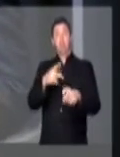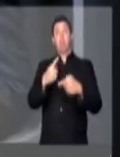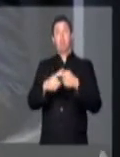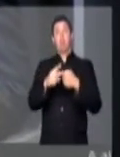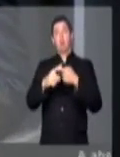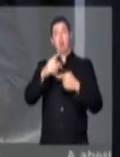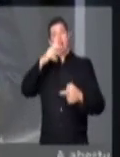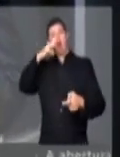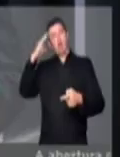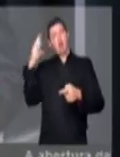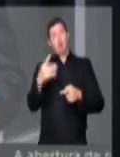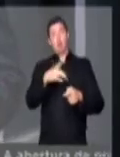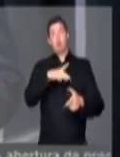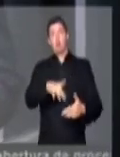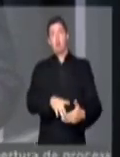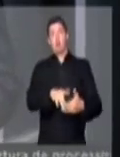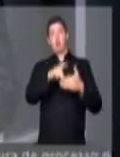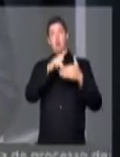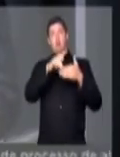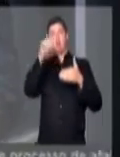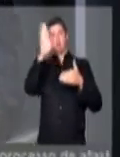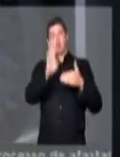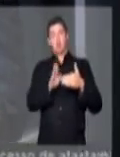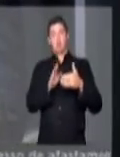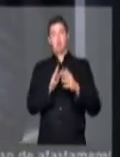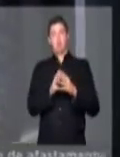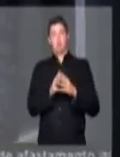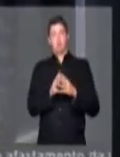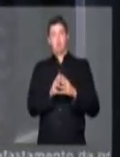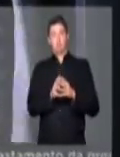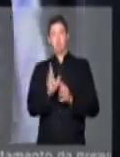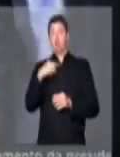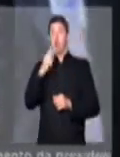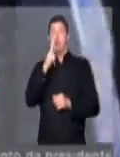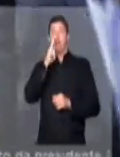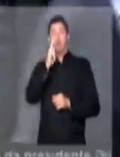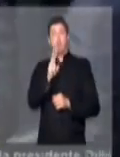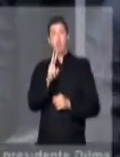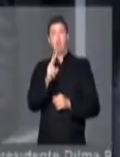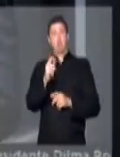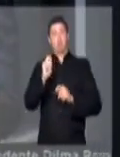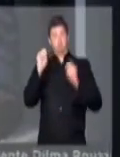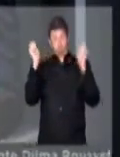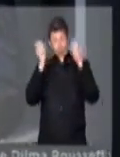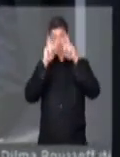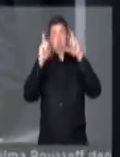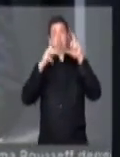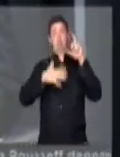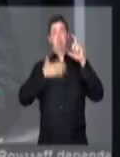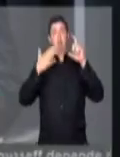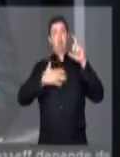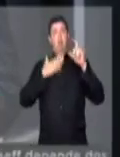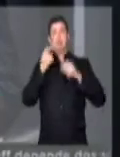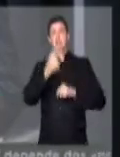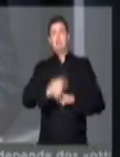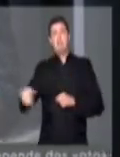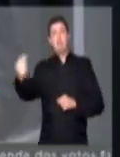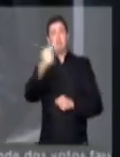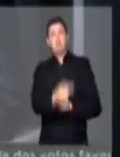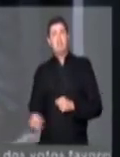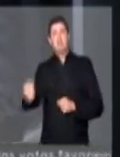graves envolvendo o líder de uma nação. Assistimos de forma atônita, semana a